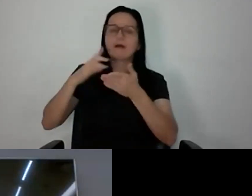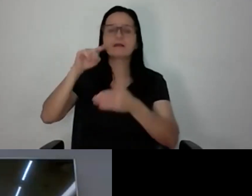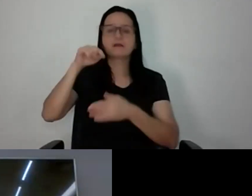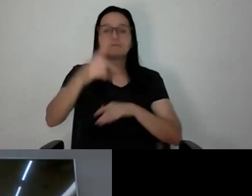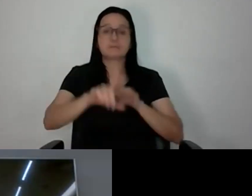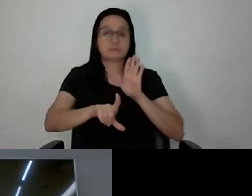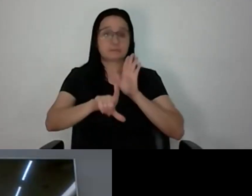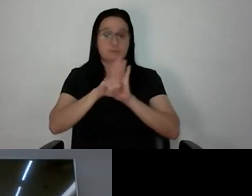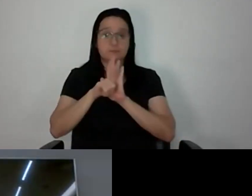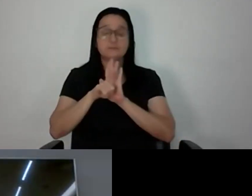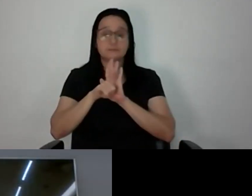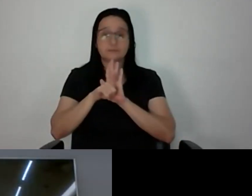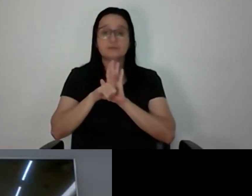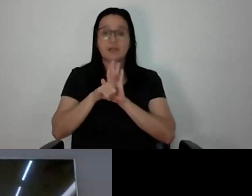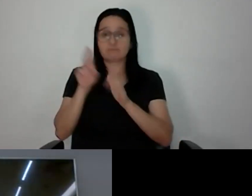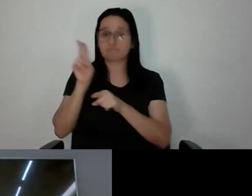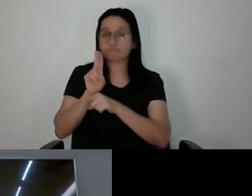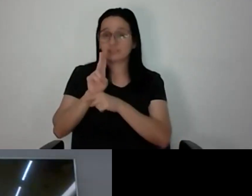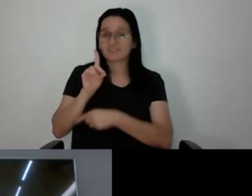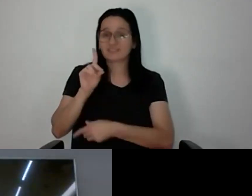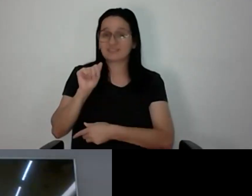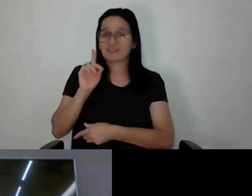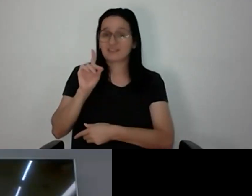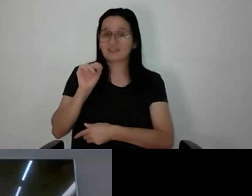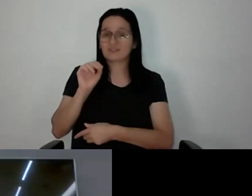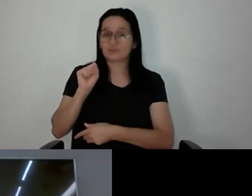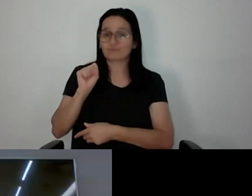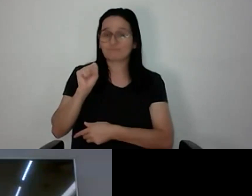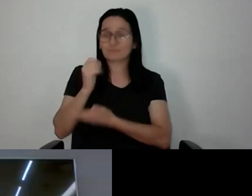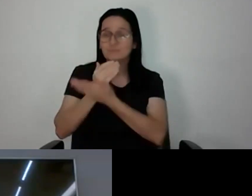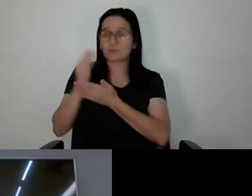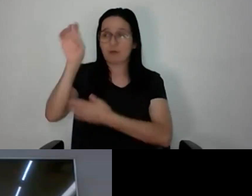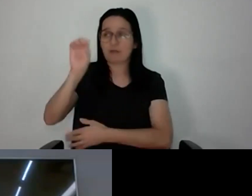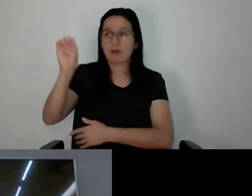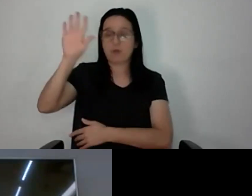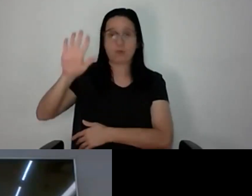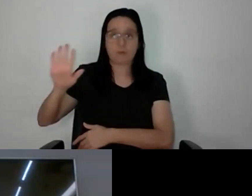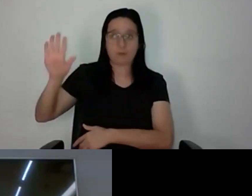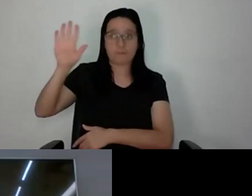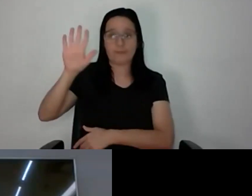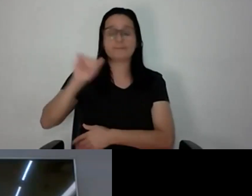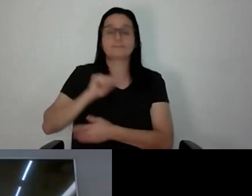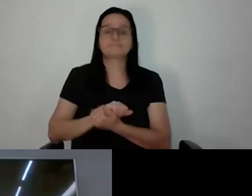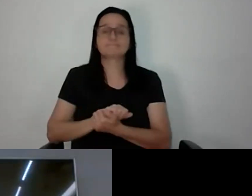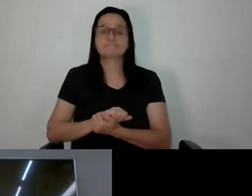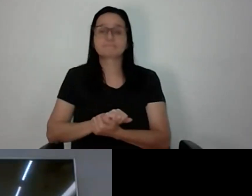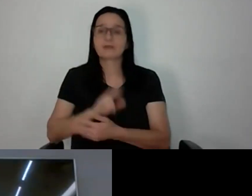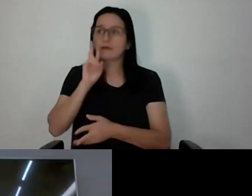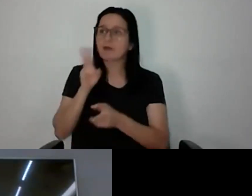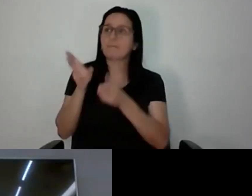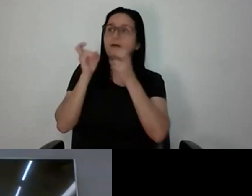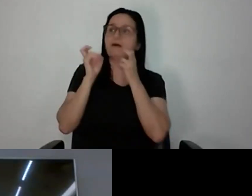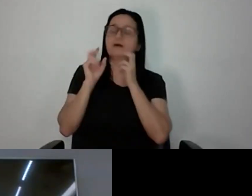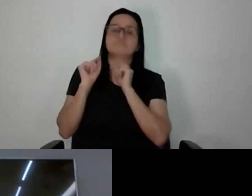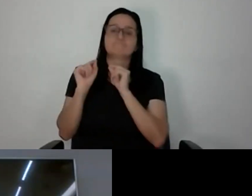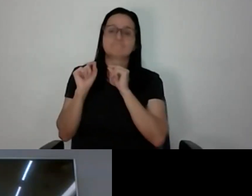Dados da União Europeia estava entrando em vigência lá, ali encontrei esse mundo mais para o